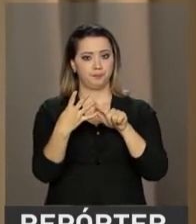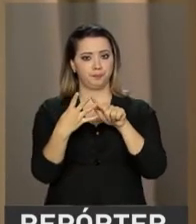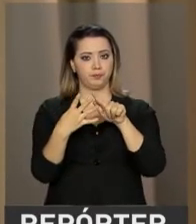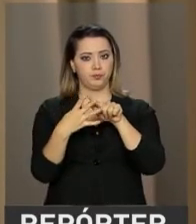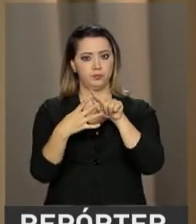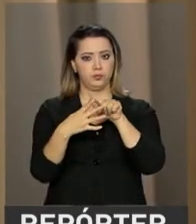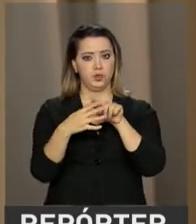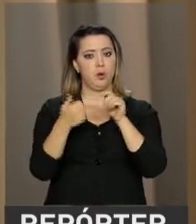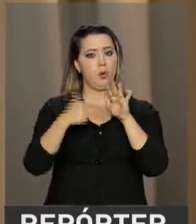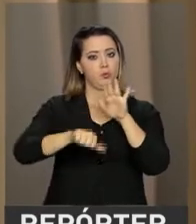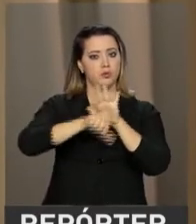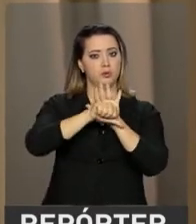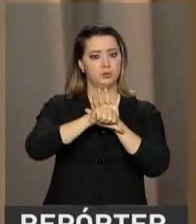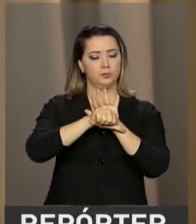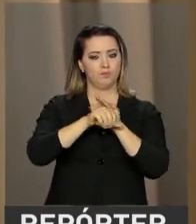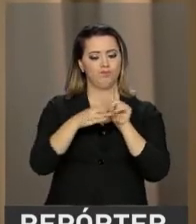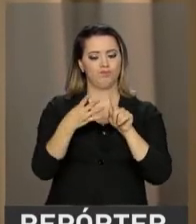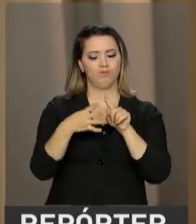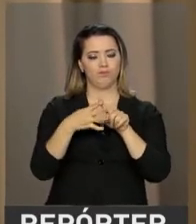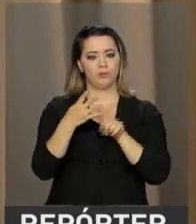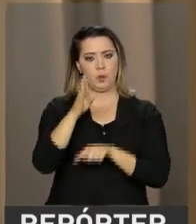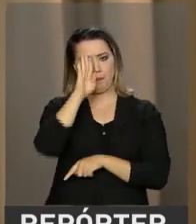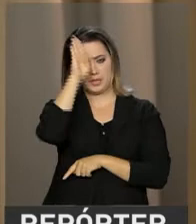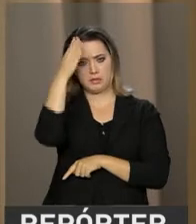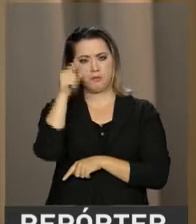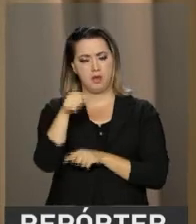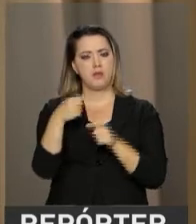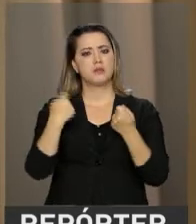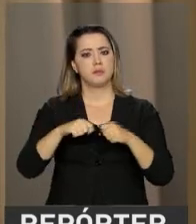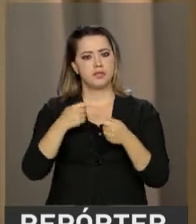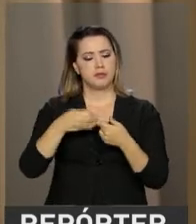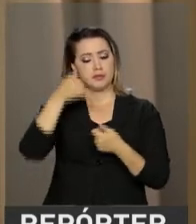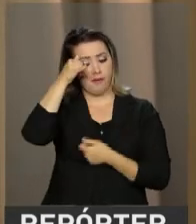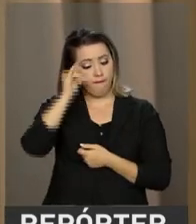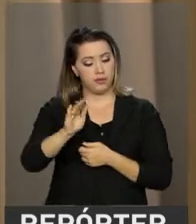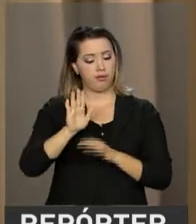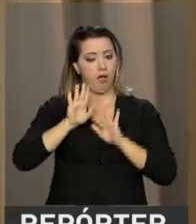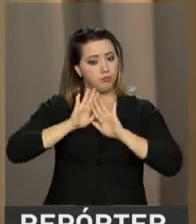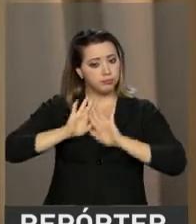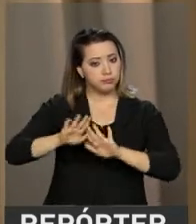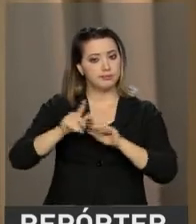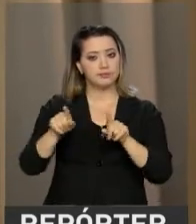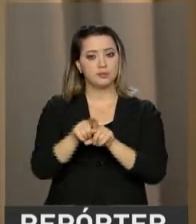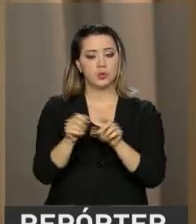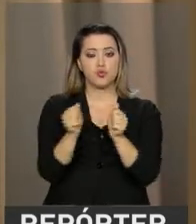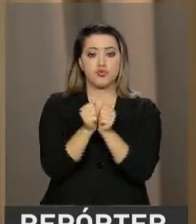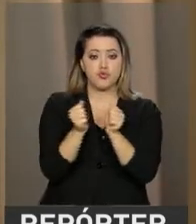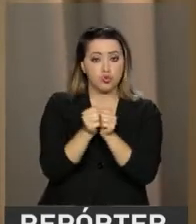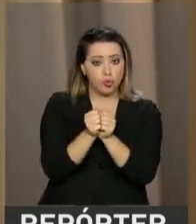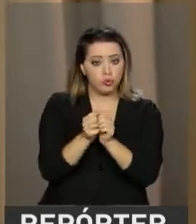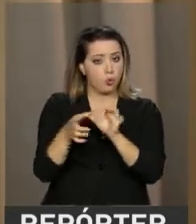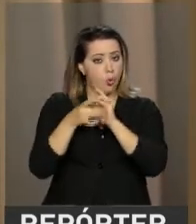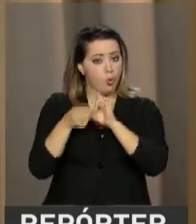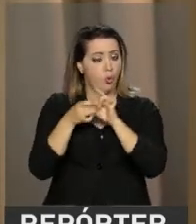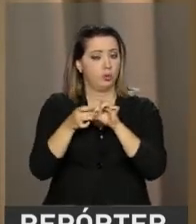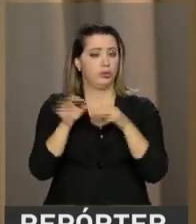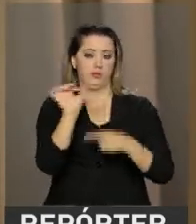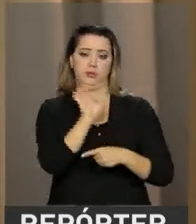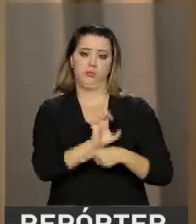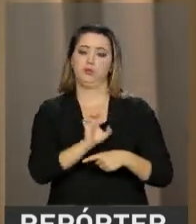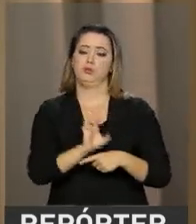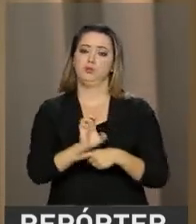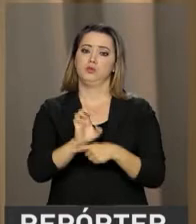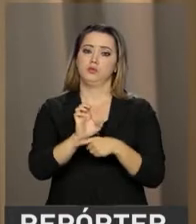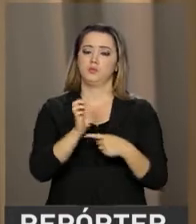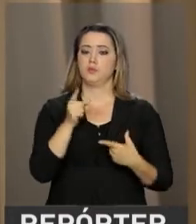principais que compete à união combater em parceria com os estados sempre importante usar sempre em parceria com o